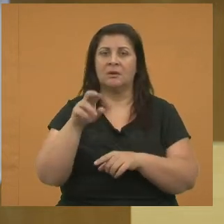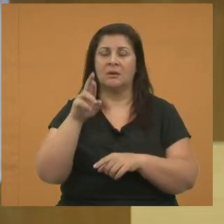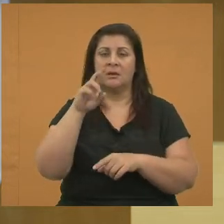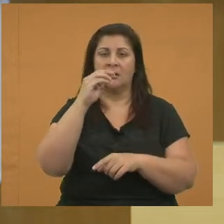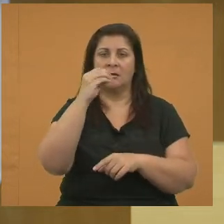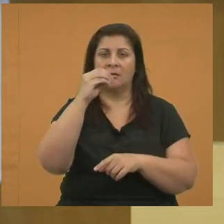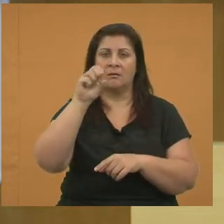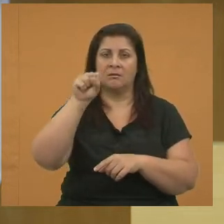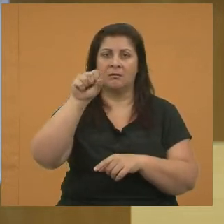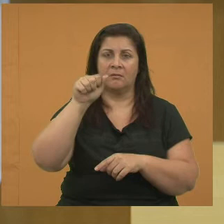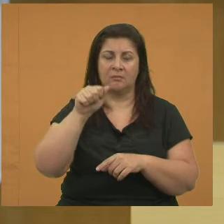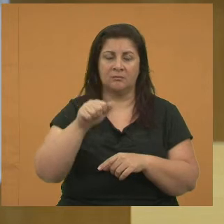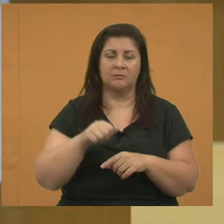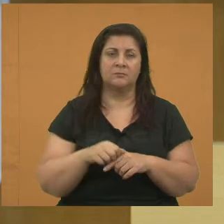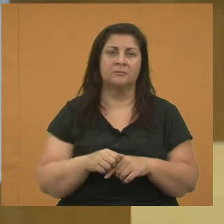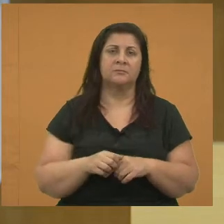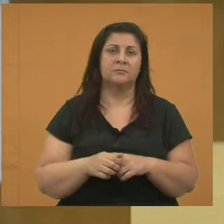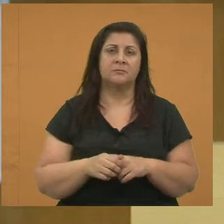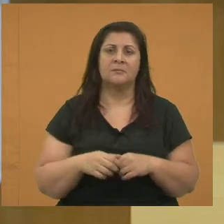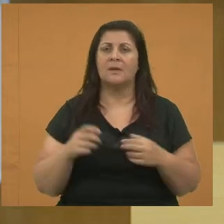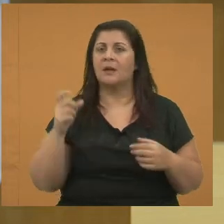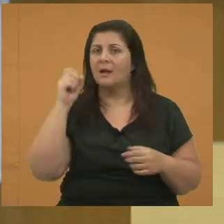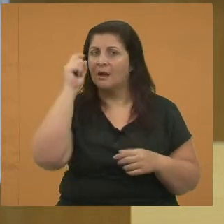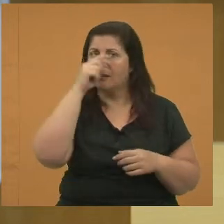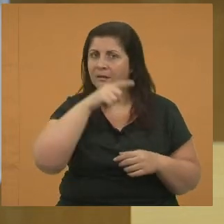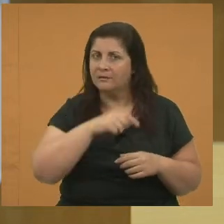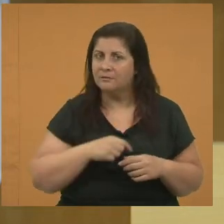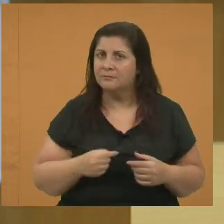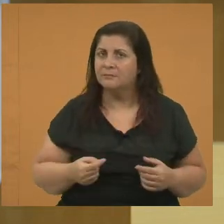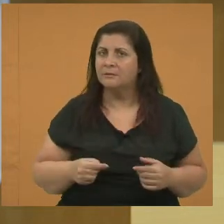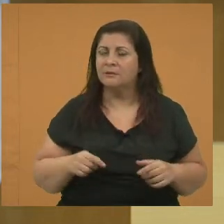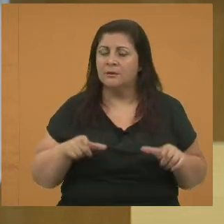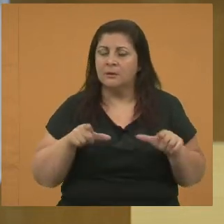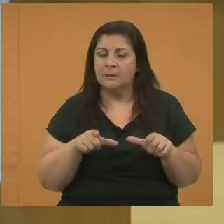difícil ser um pequeno comércio diante